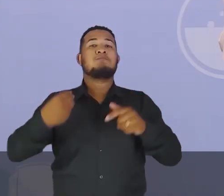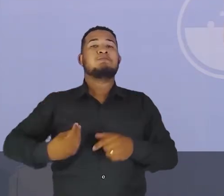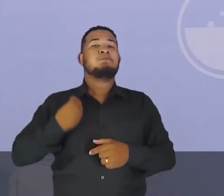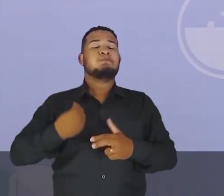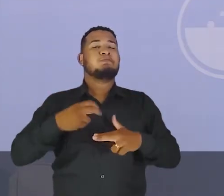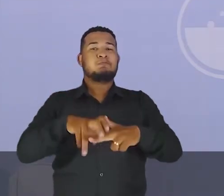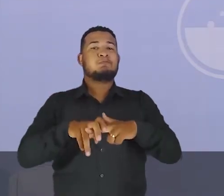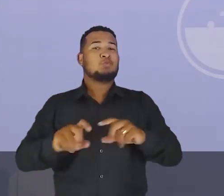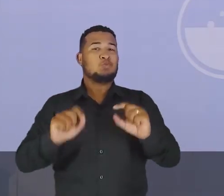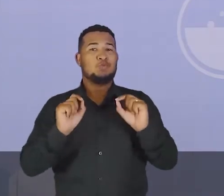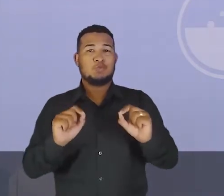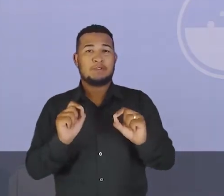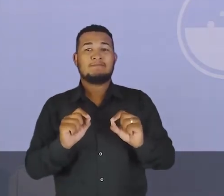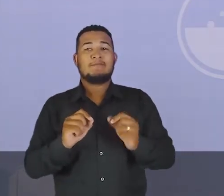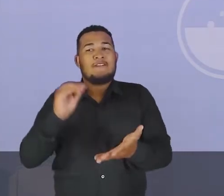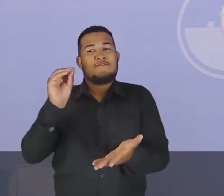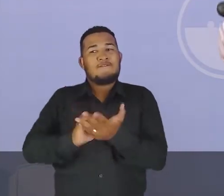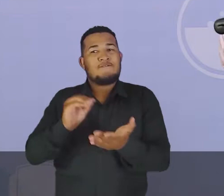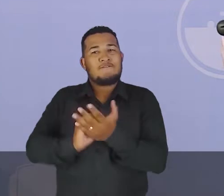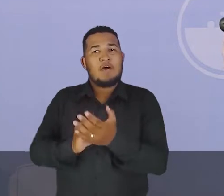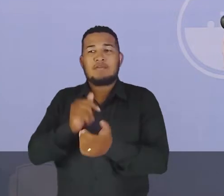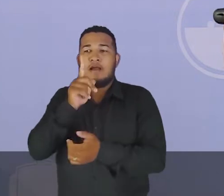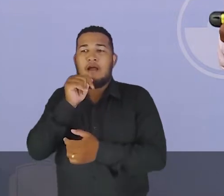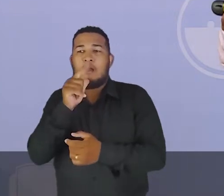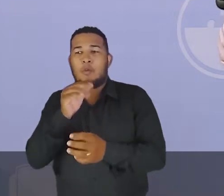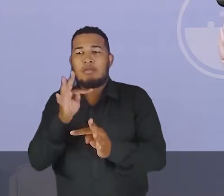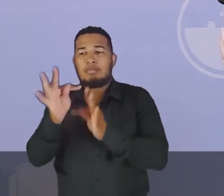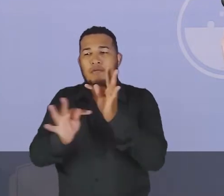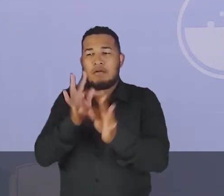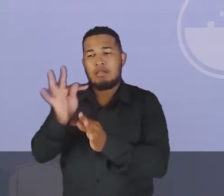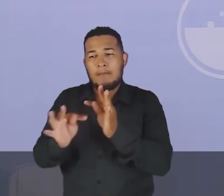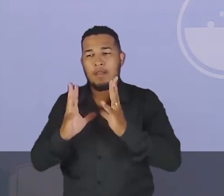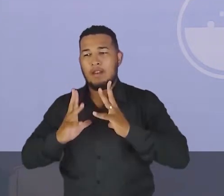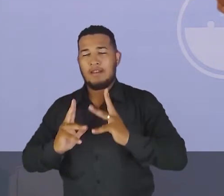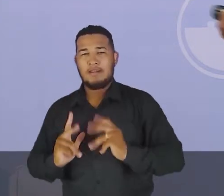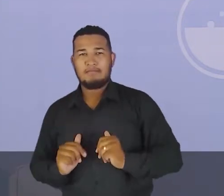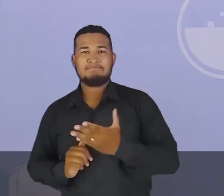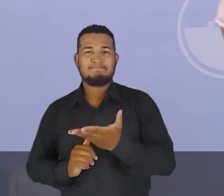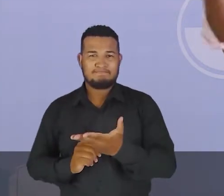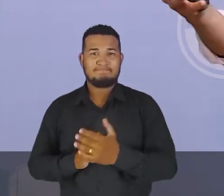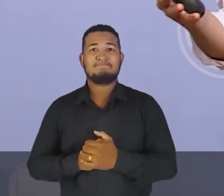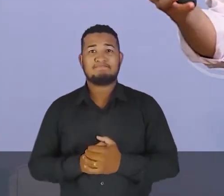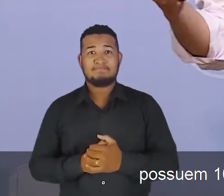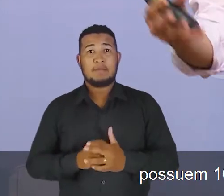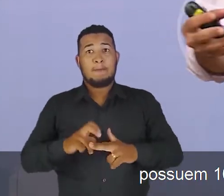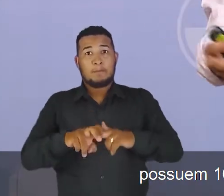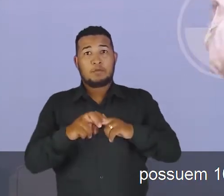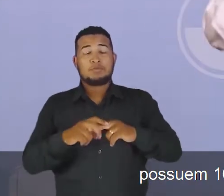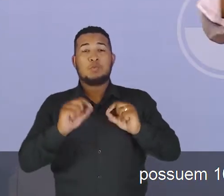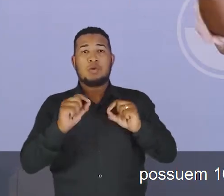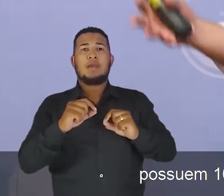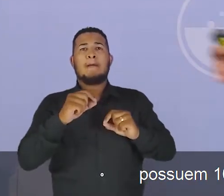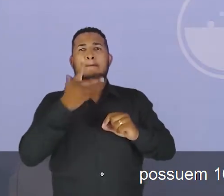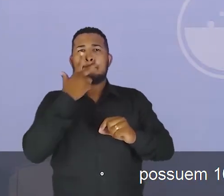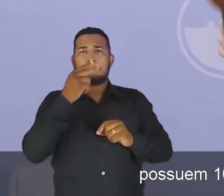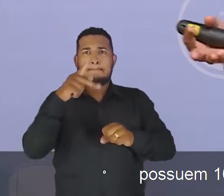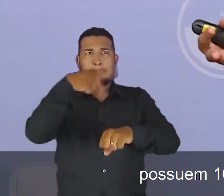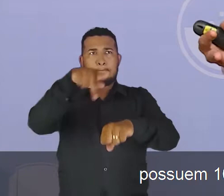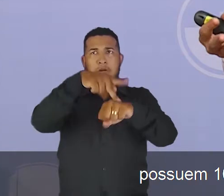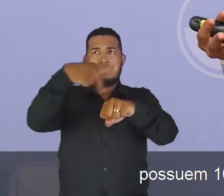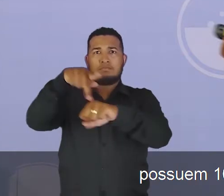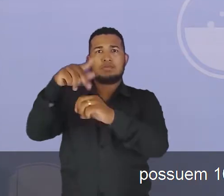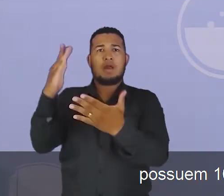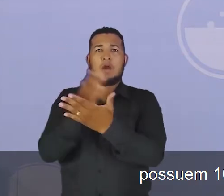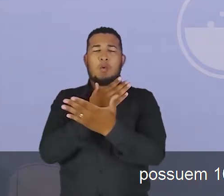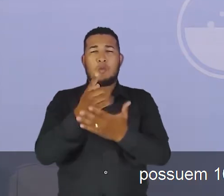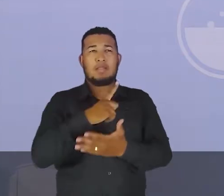esgoto, na falta de tratamento da água. Então, muitos países possuem 100% do seu esgoto tratado,